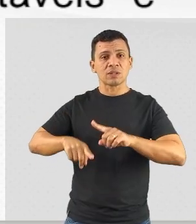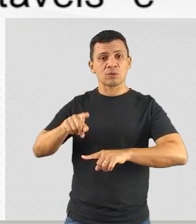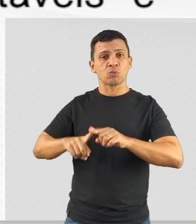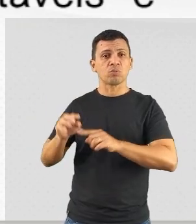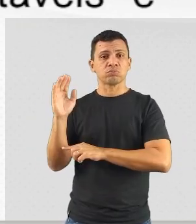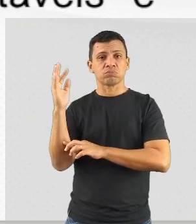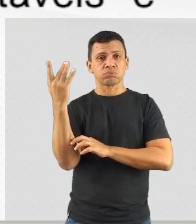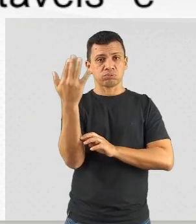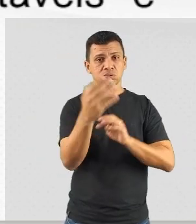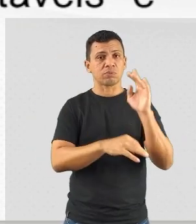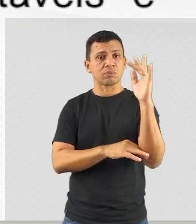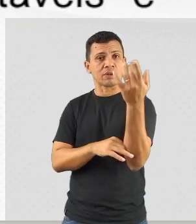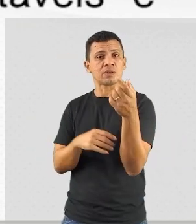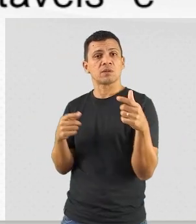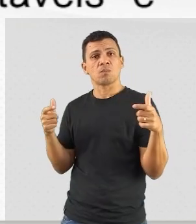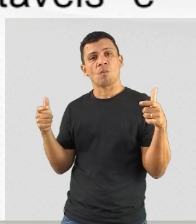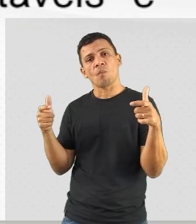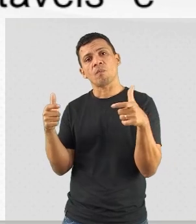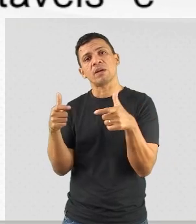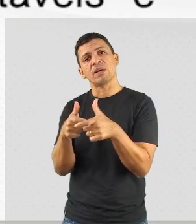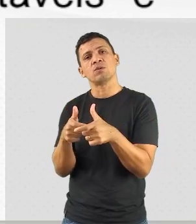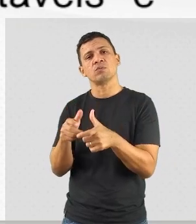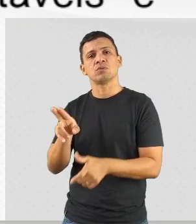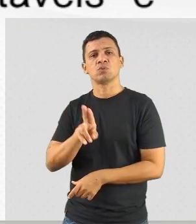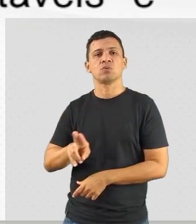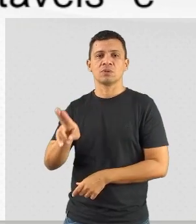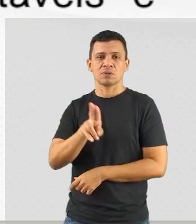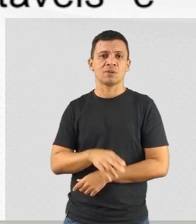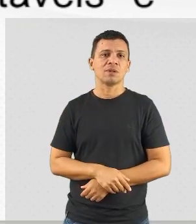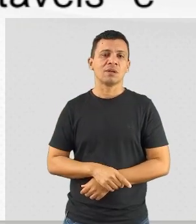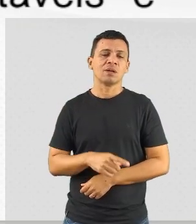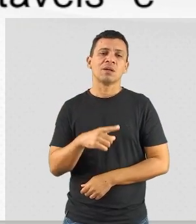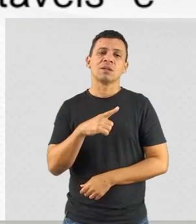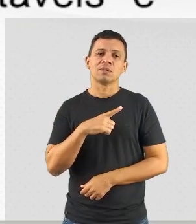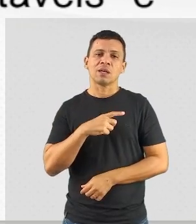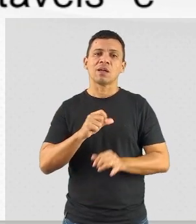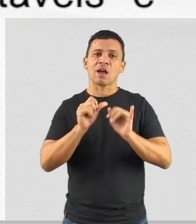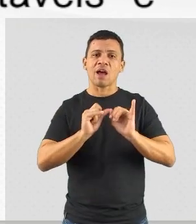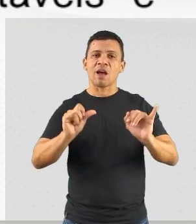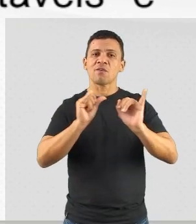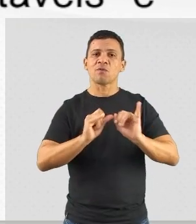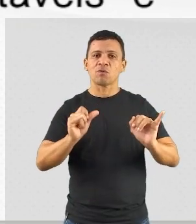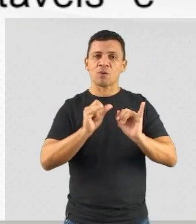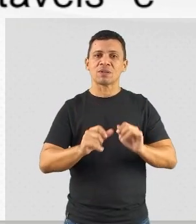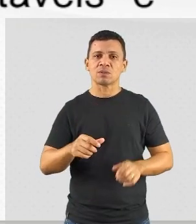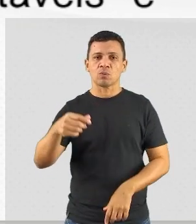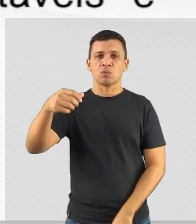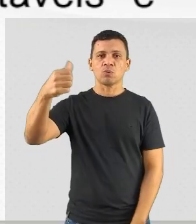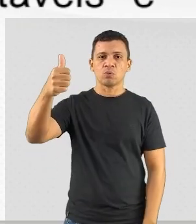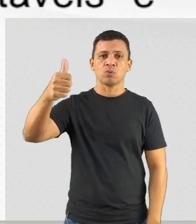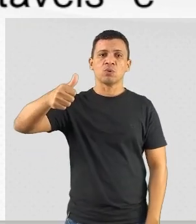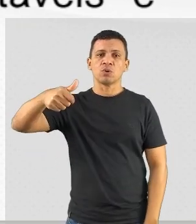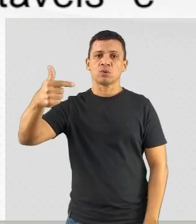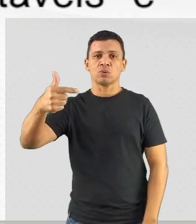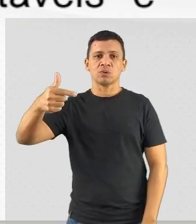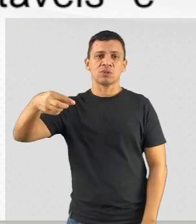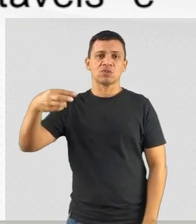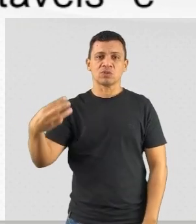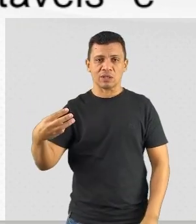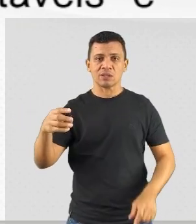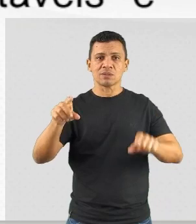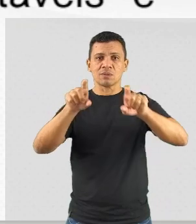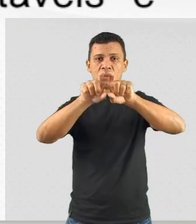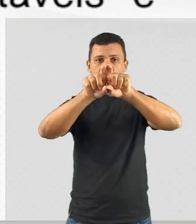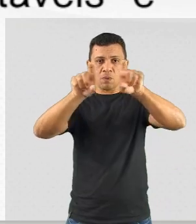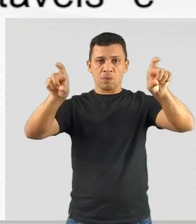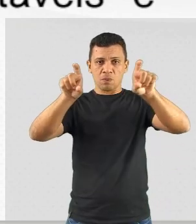naturais. Percebem que essa informação ela está coerentemente relacionada com uma sinalização que eu dei no primeiro